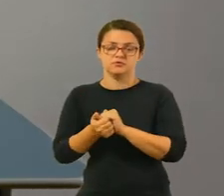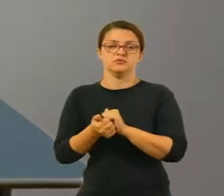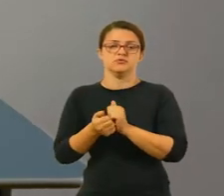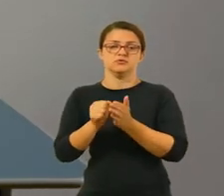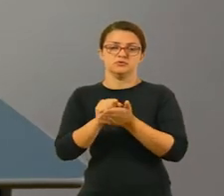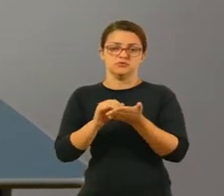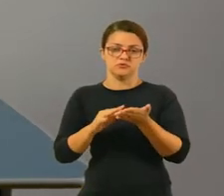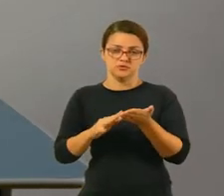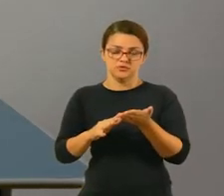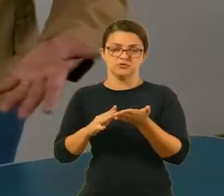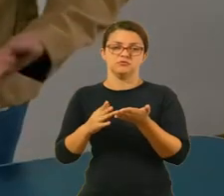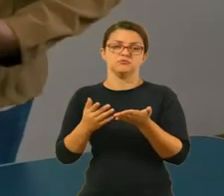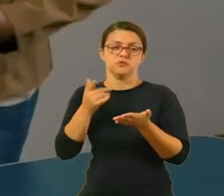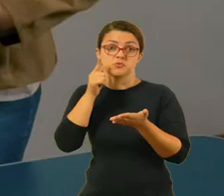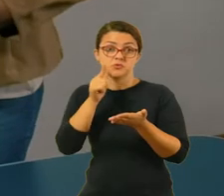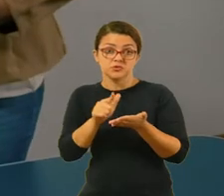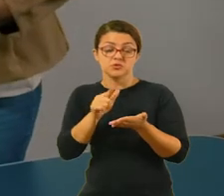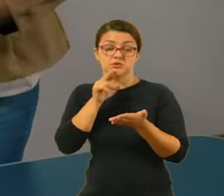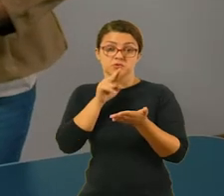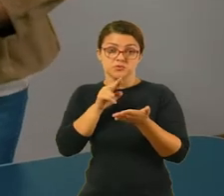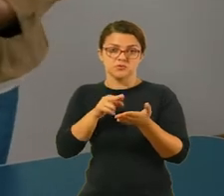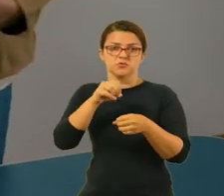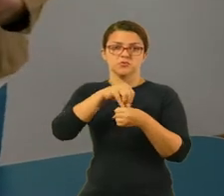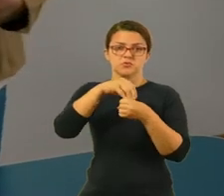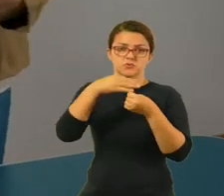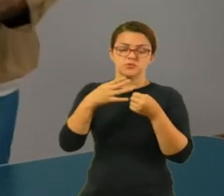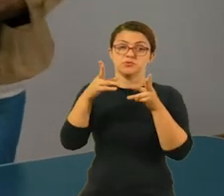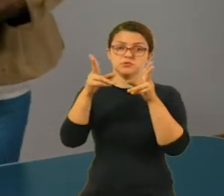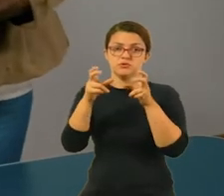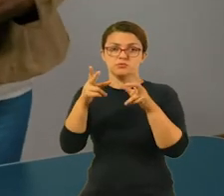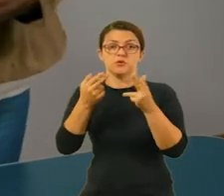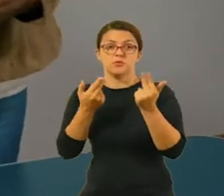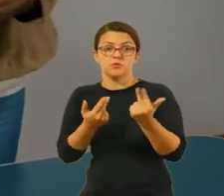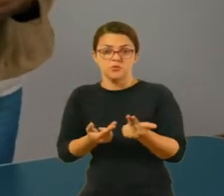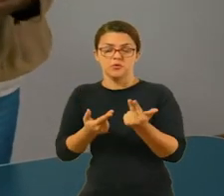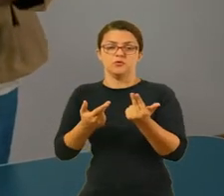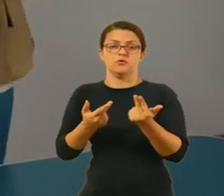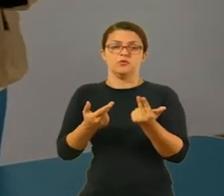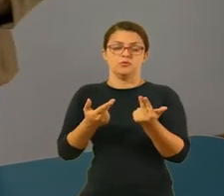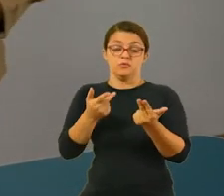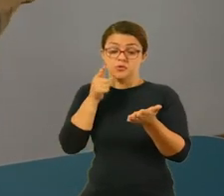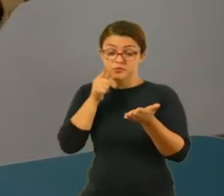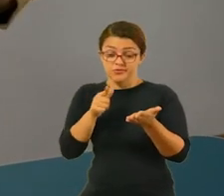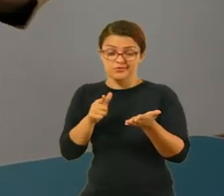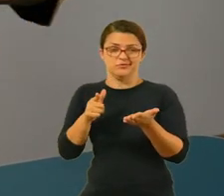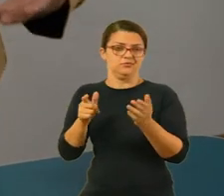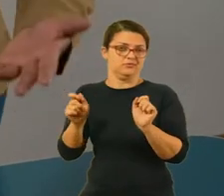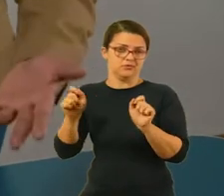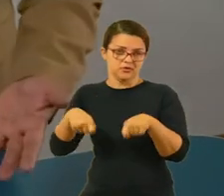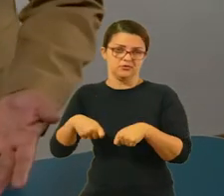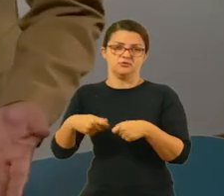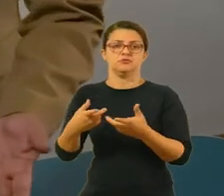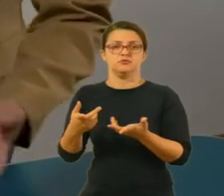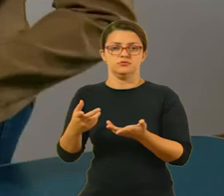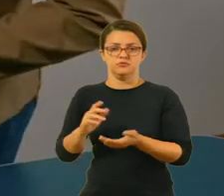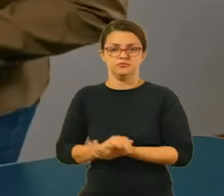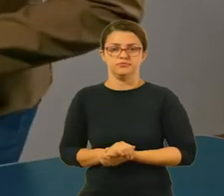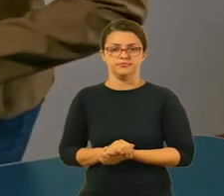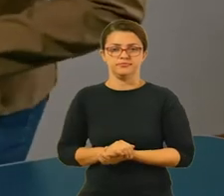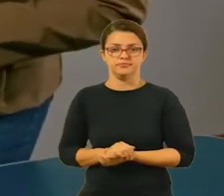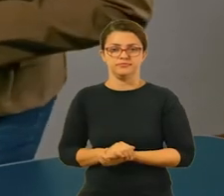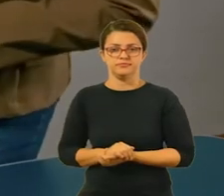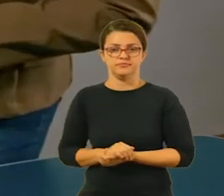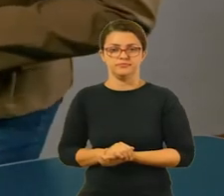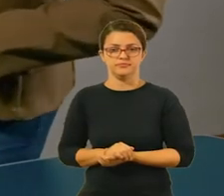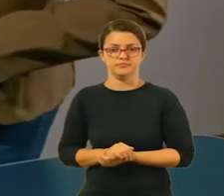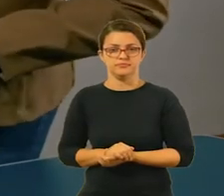as adaptações, para que ela tenha acesso ao mesmo conteúdo, ao mesmo tema da sala, só que de uma maneira que ela consiga atingir.